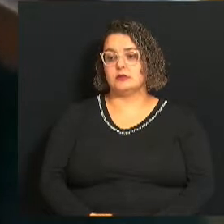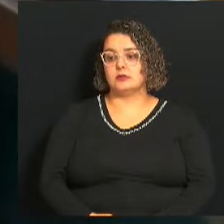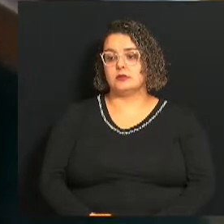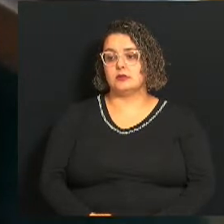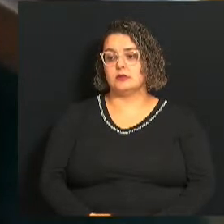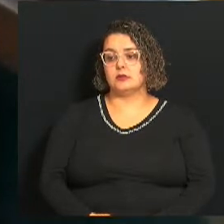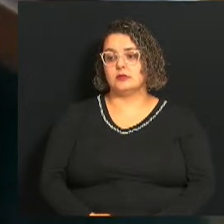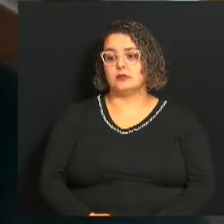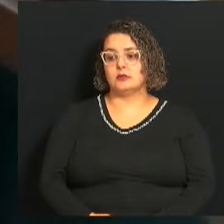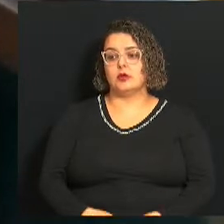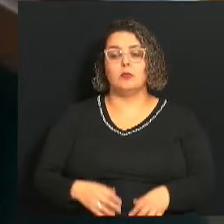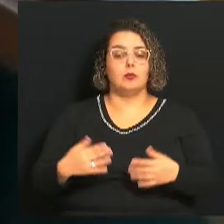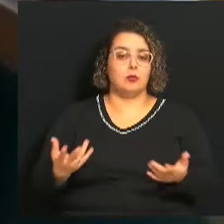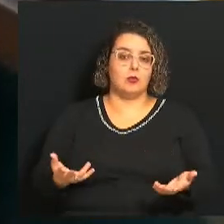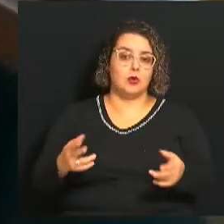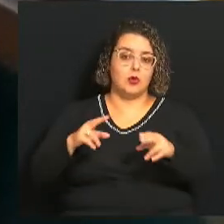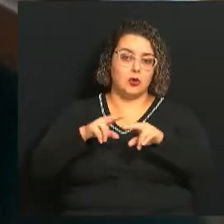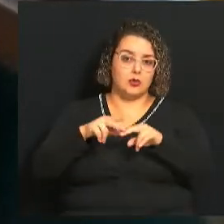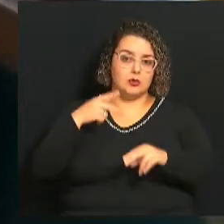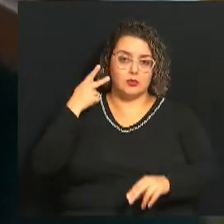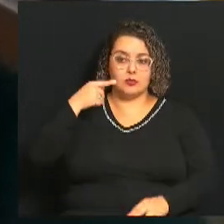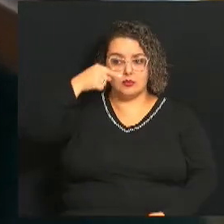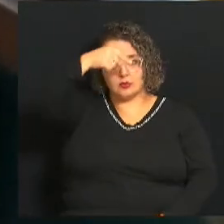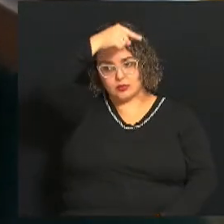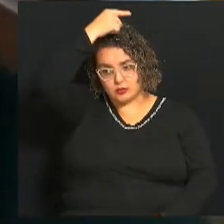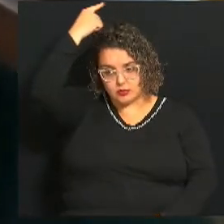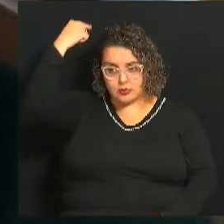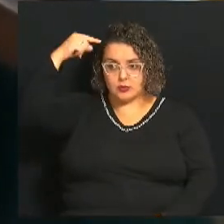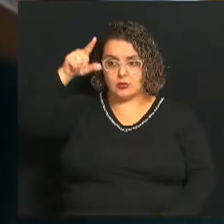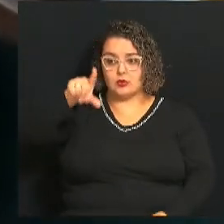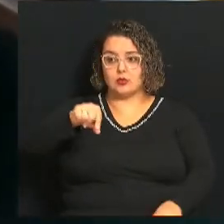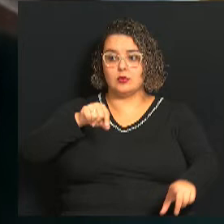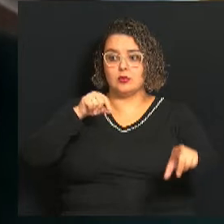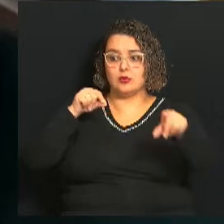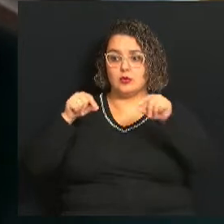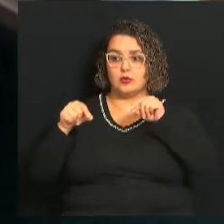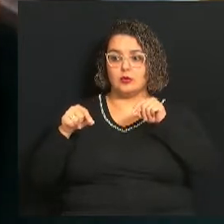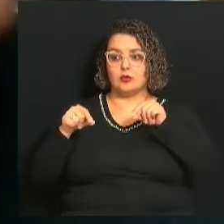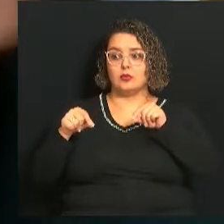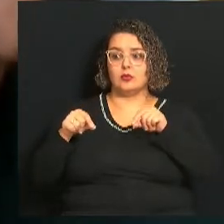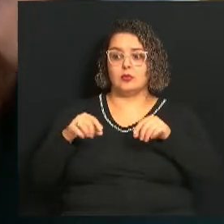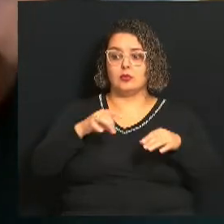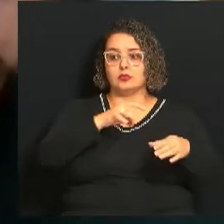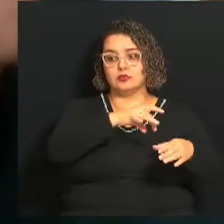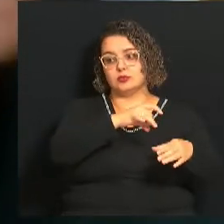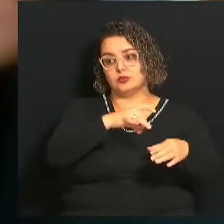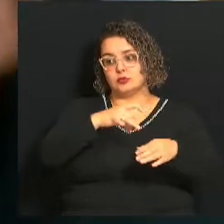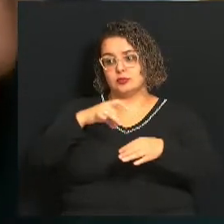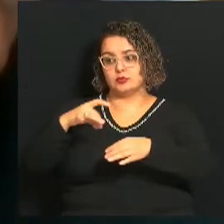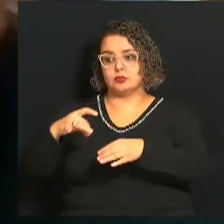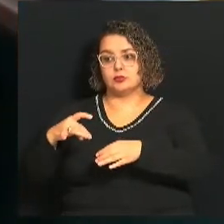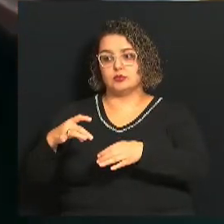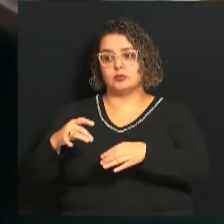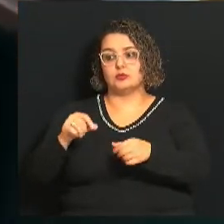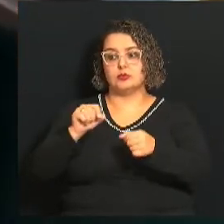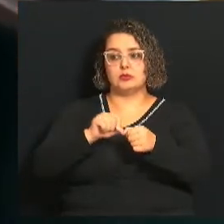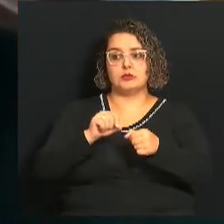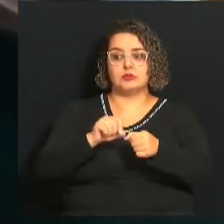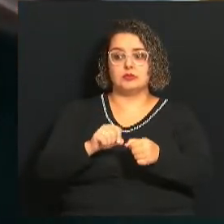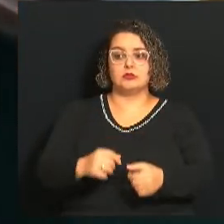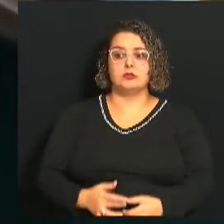Portanto, vereador Paulo Gaspar, as escolhas e os plantios que são